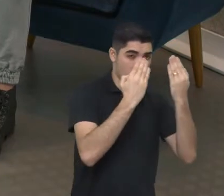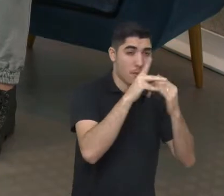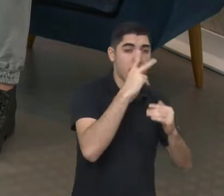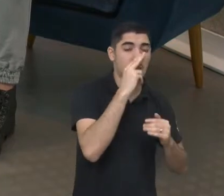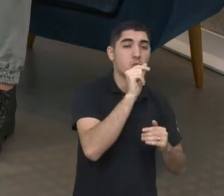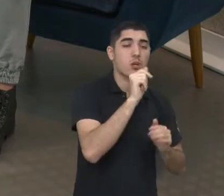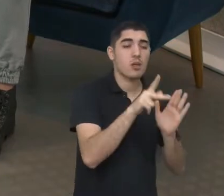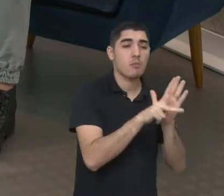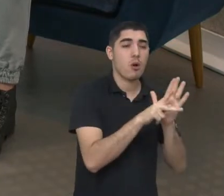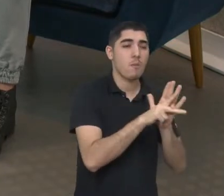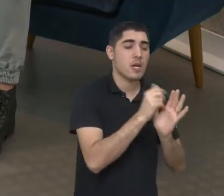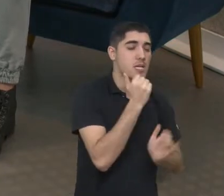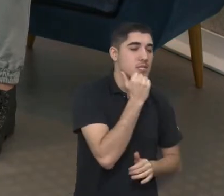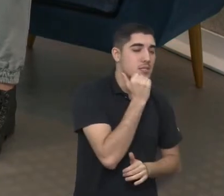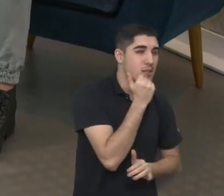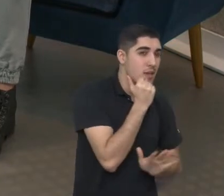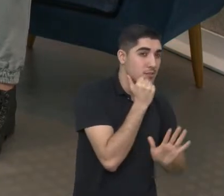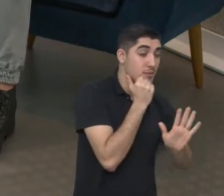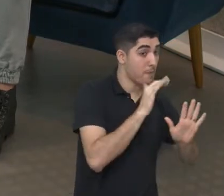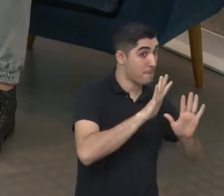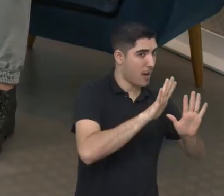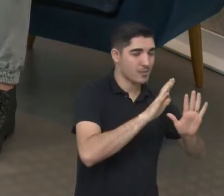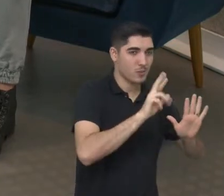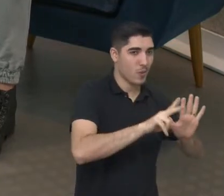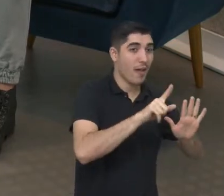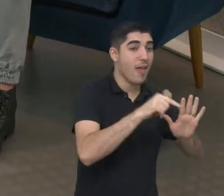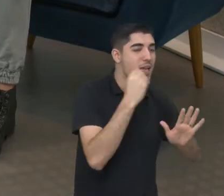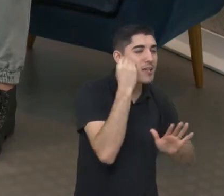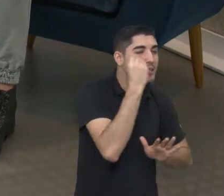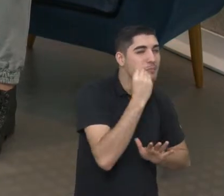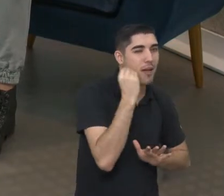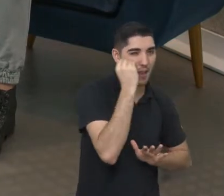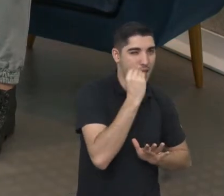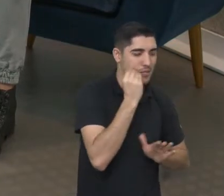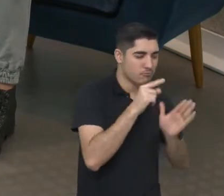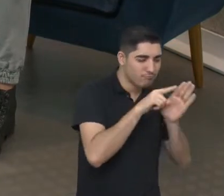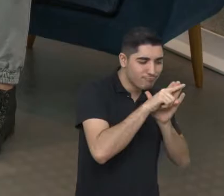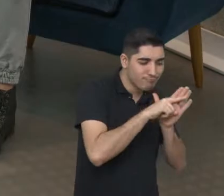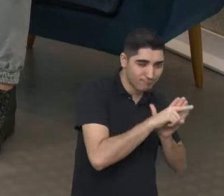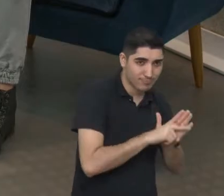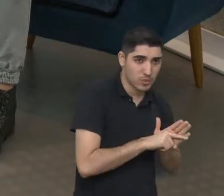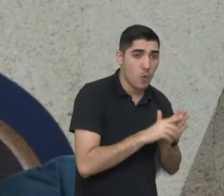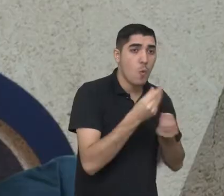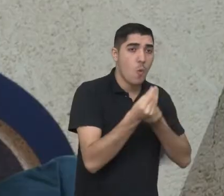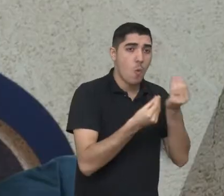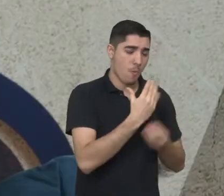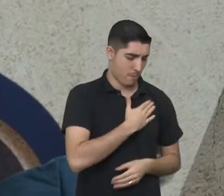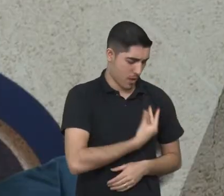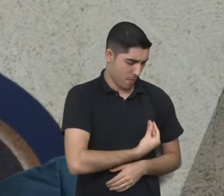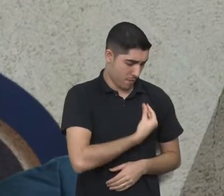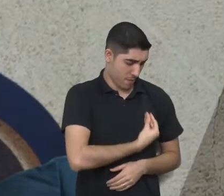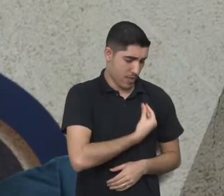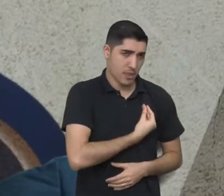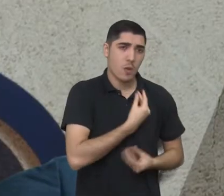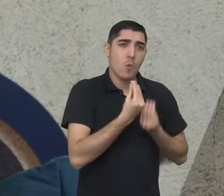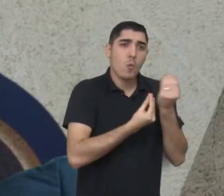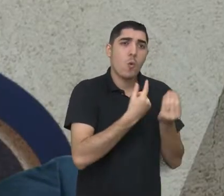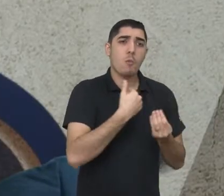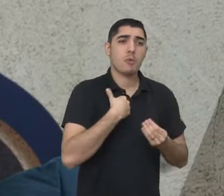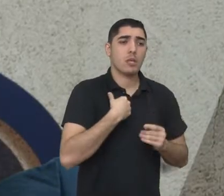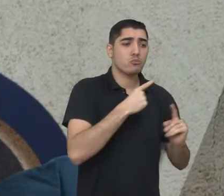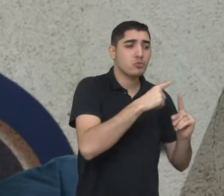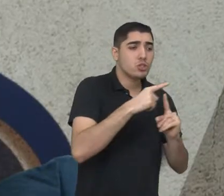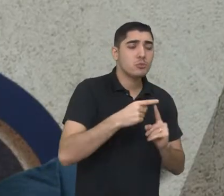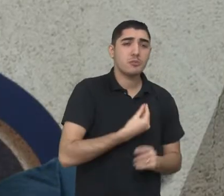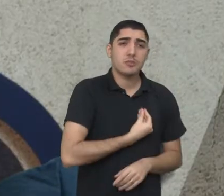da experiência. Ou seja, nós vamos entender como o que eu estou fazendo na minha vida, como estou